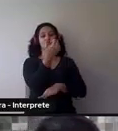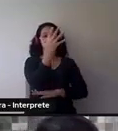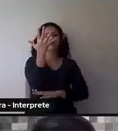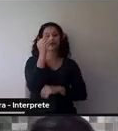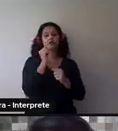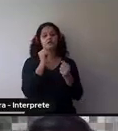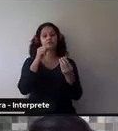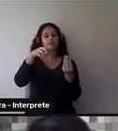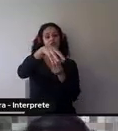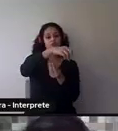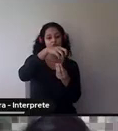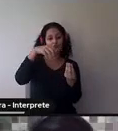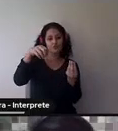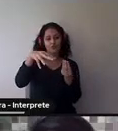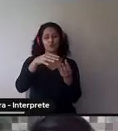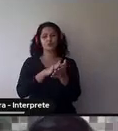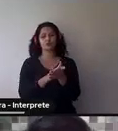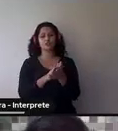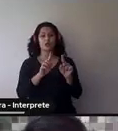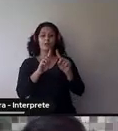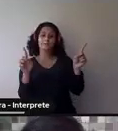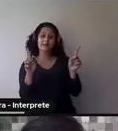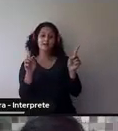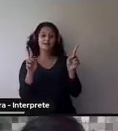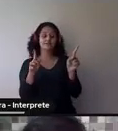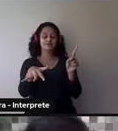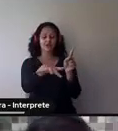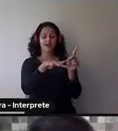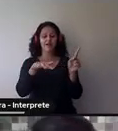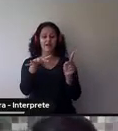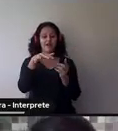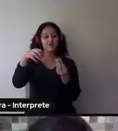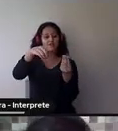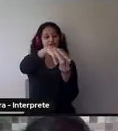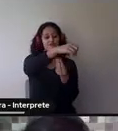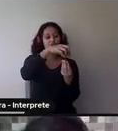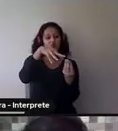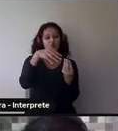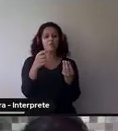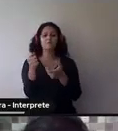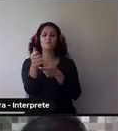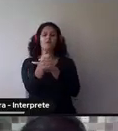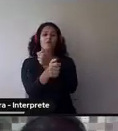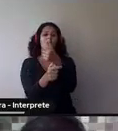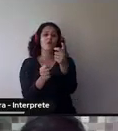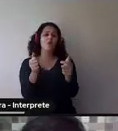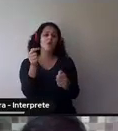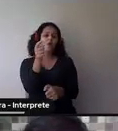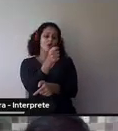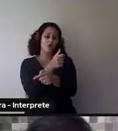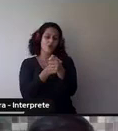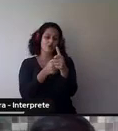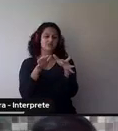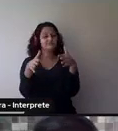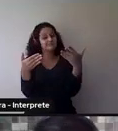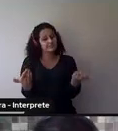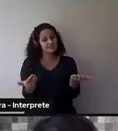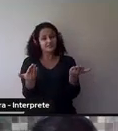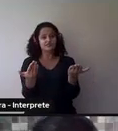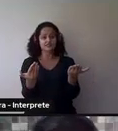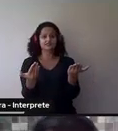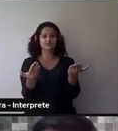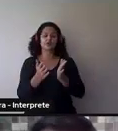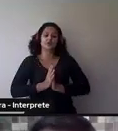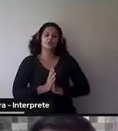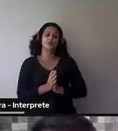para fungos eles ainda geralmente é um trabalho um pouco escasso. Então, inicialmente, os padrões de